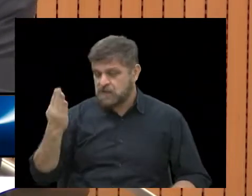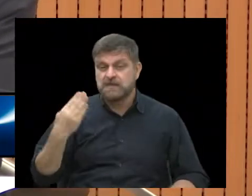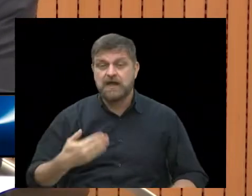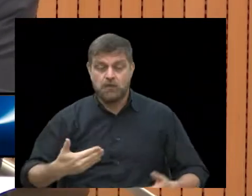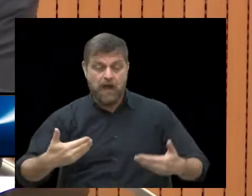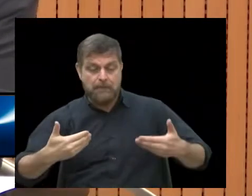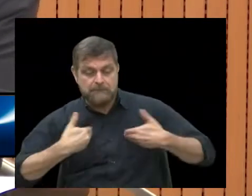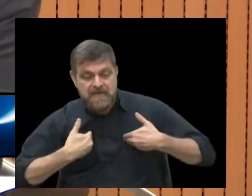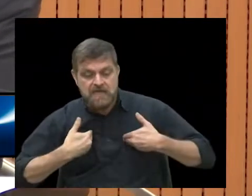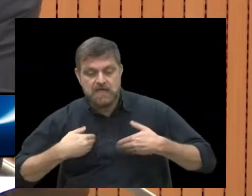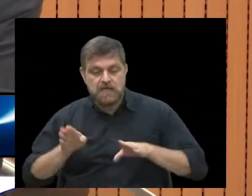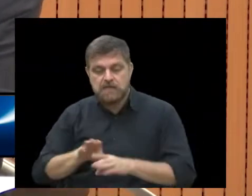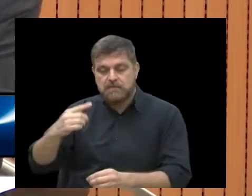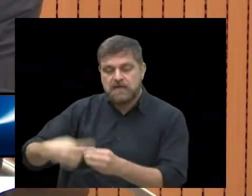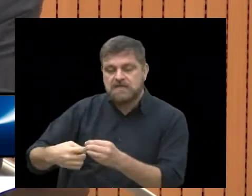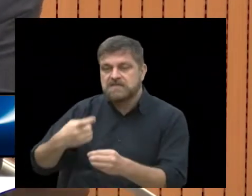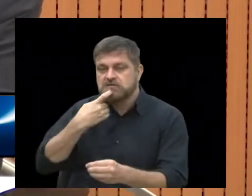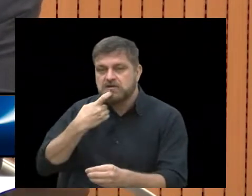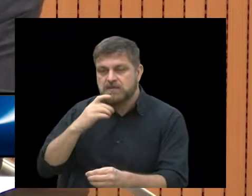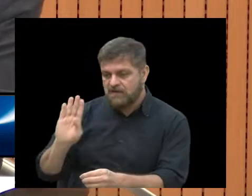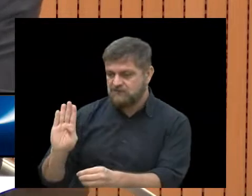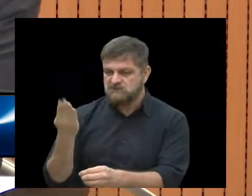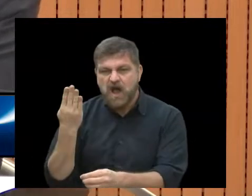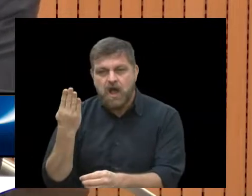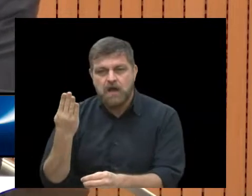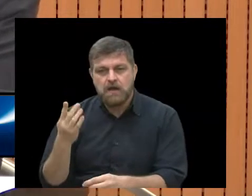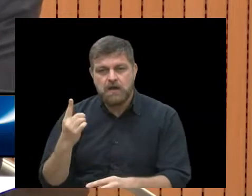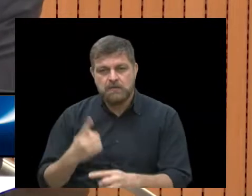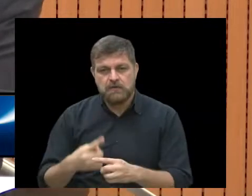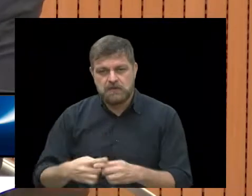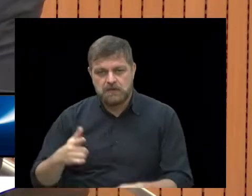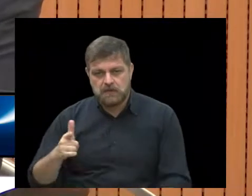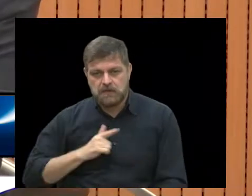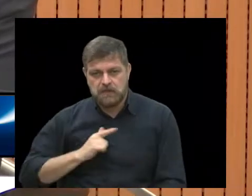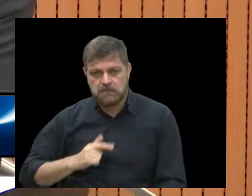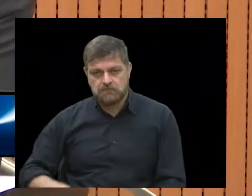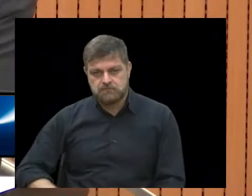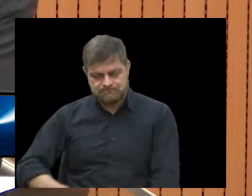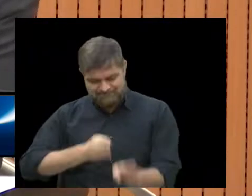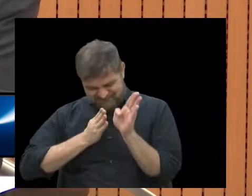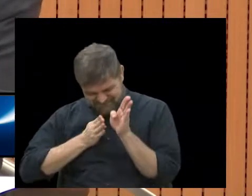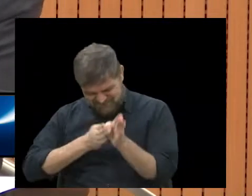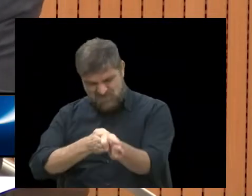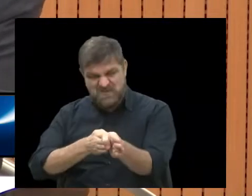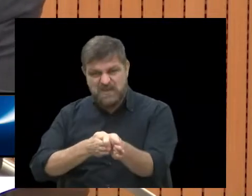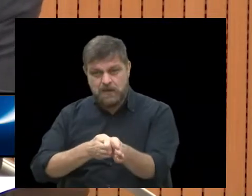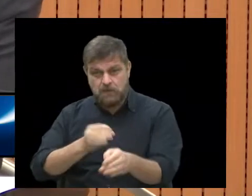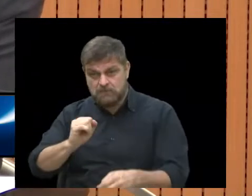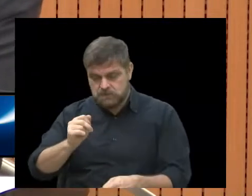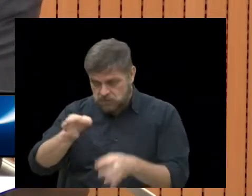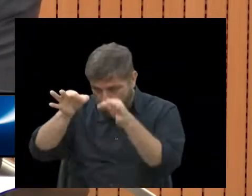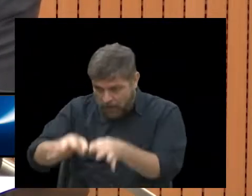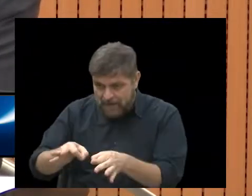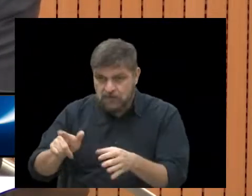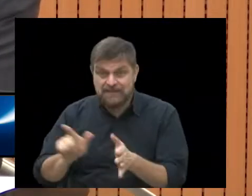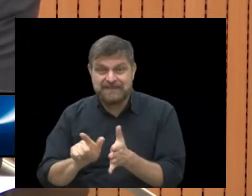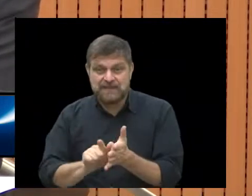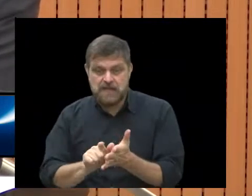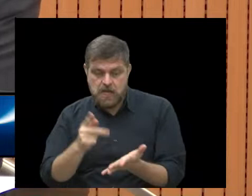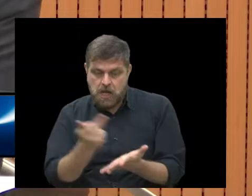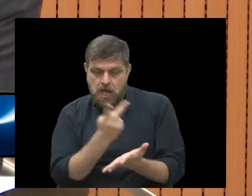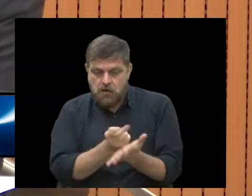cidade. Porque enquanto o caminho está certo, eu sou fiel. Quando existe um desvio no